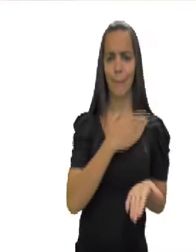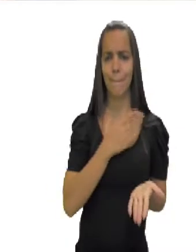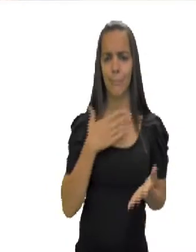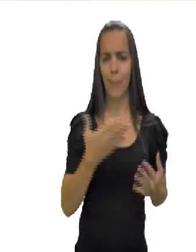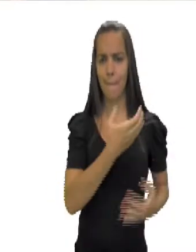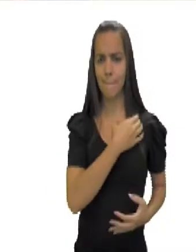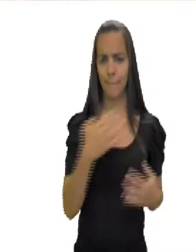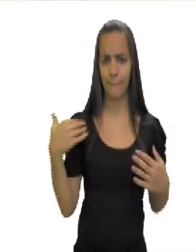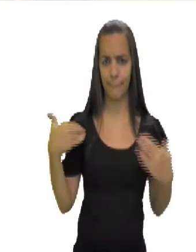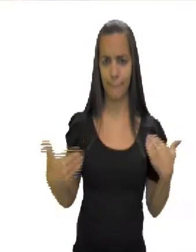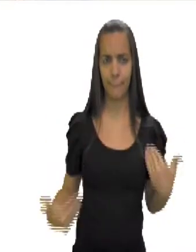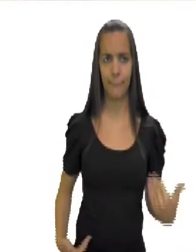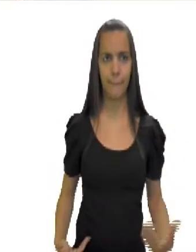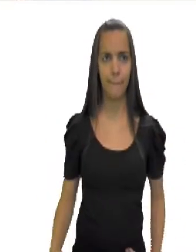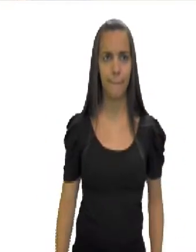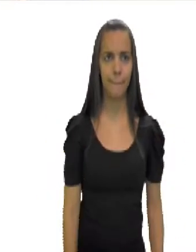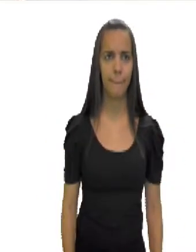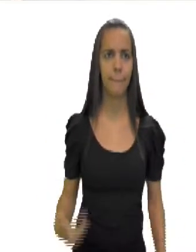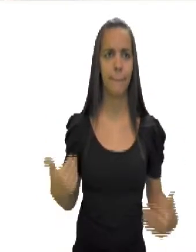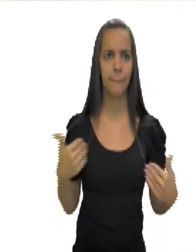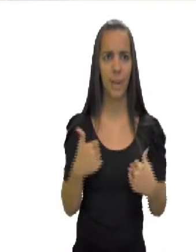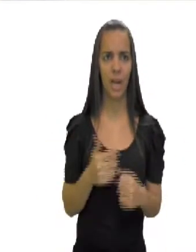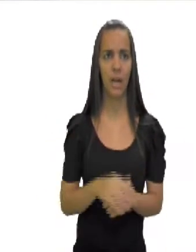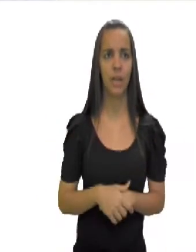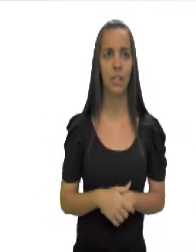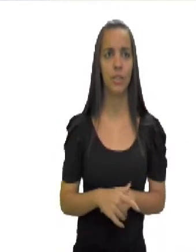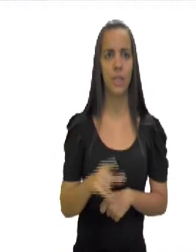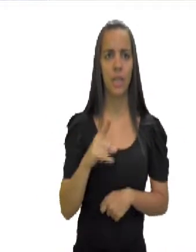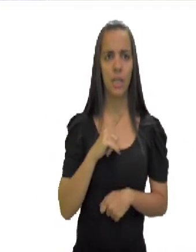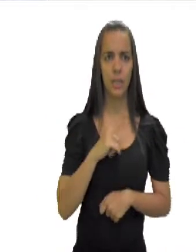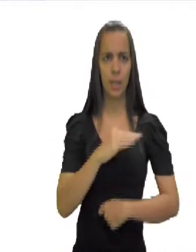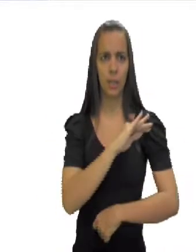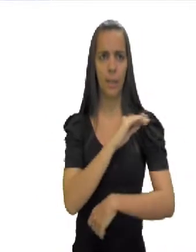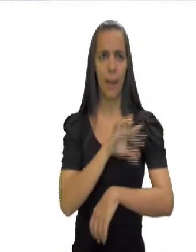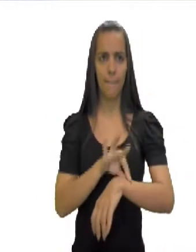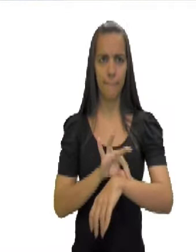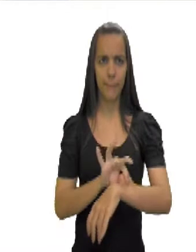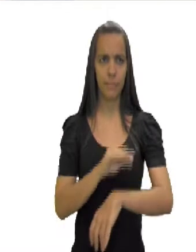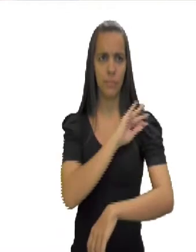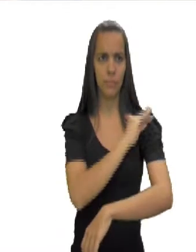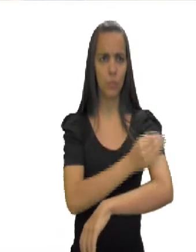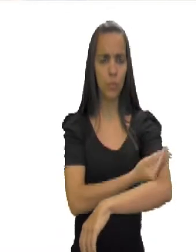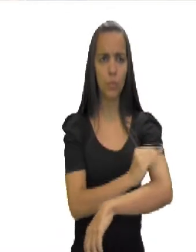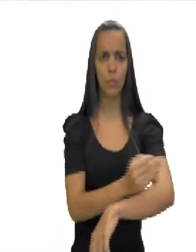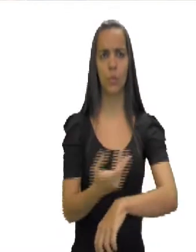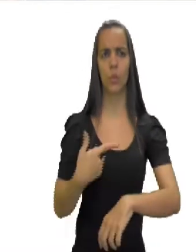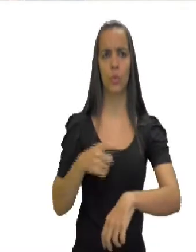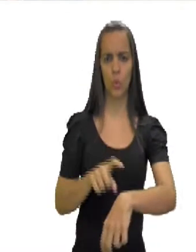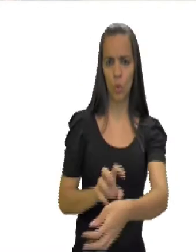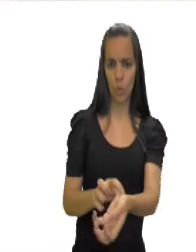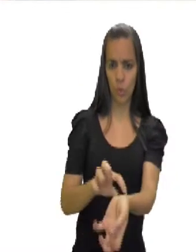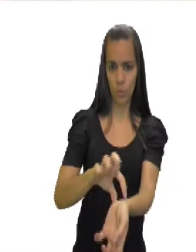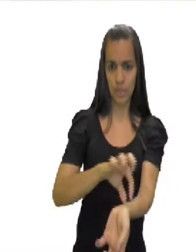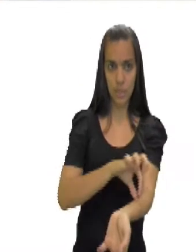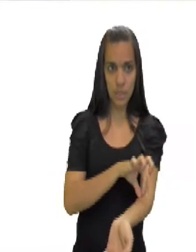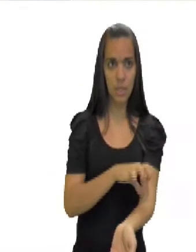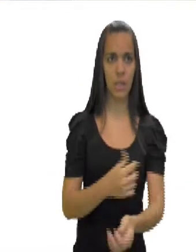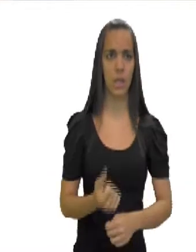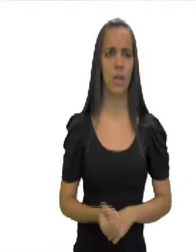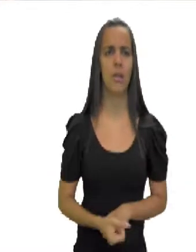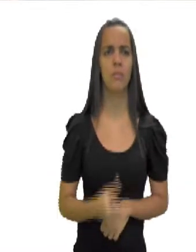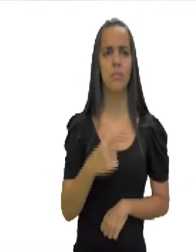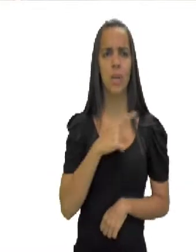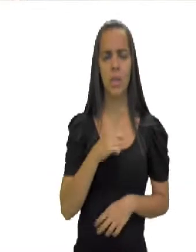os músculos, os nervos, os órgãos, ossos e etc. E